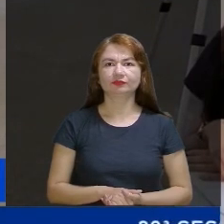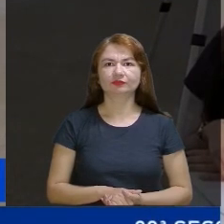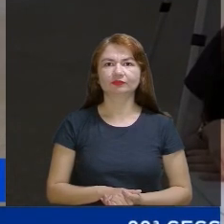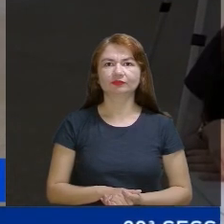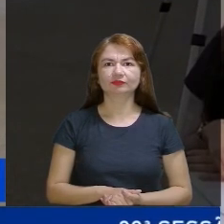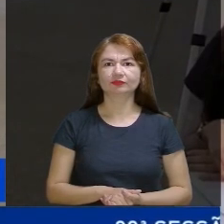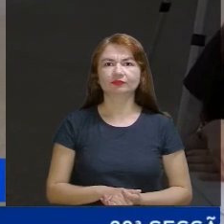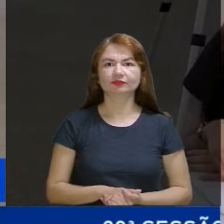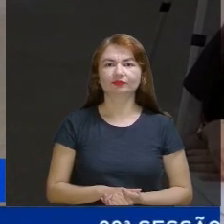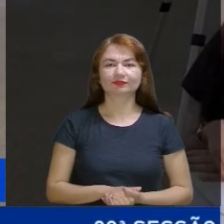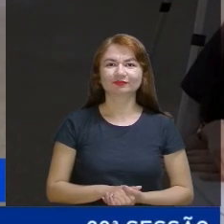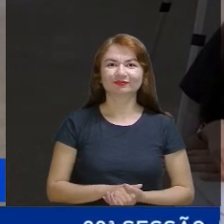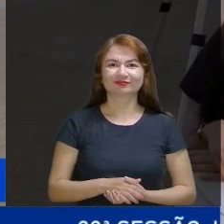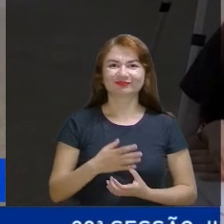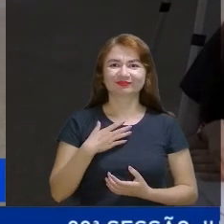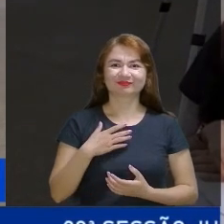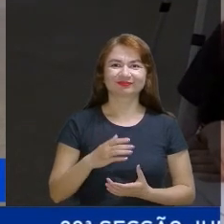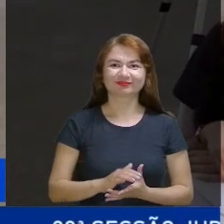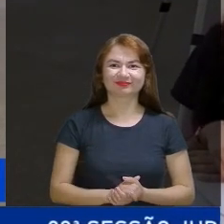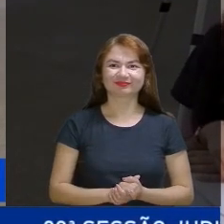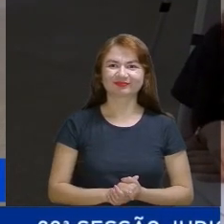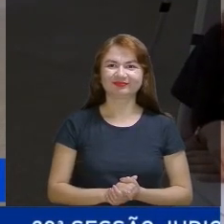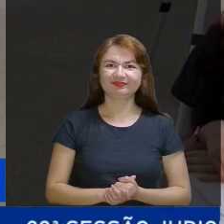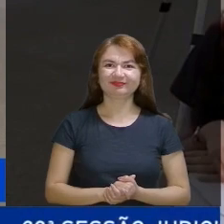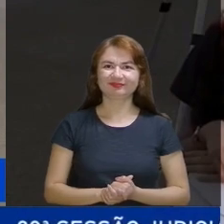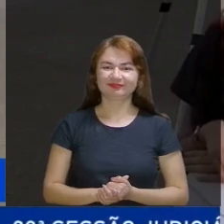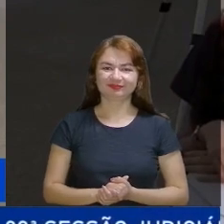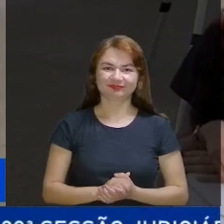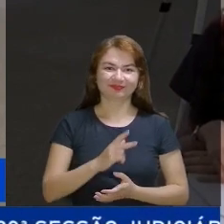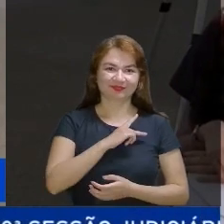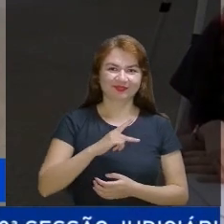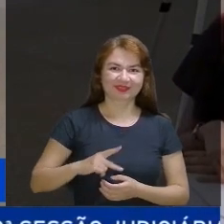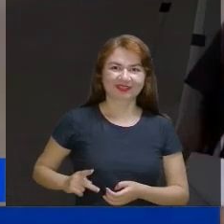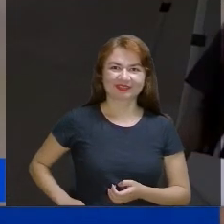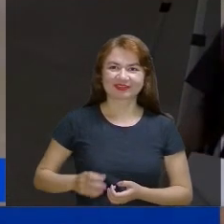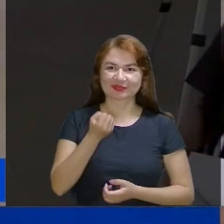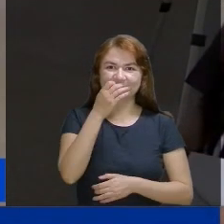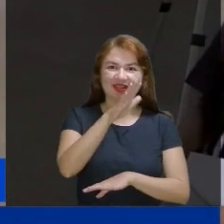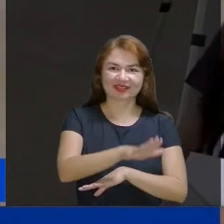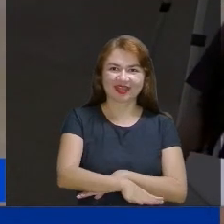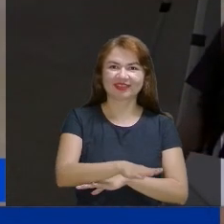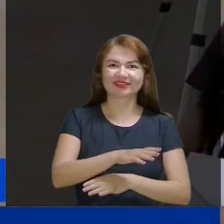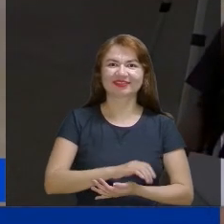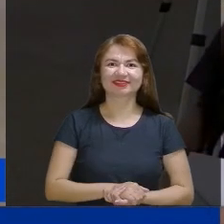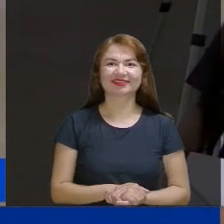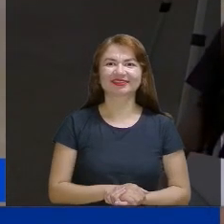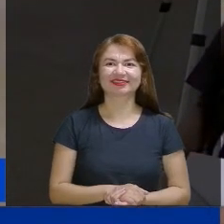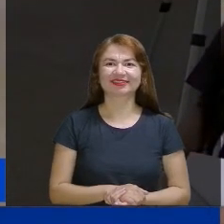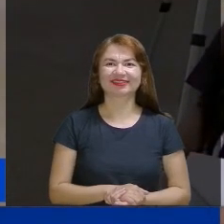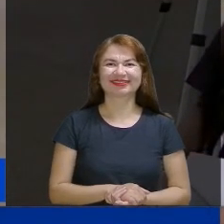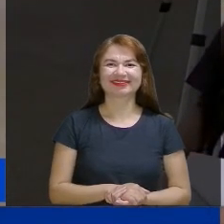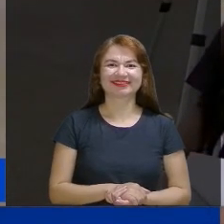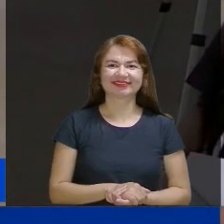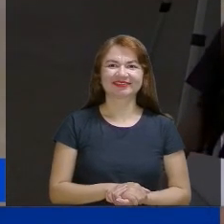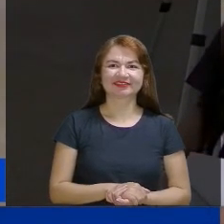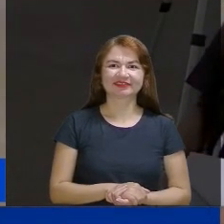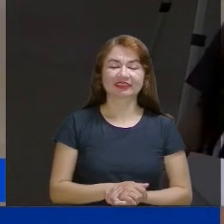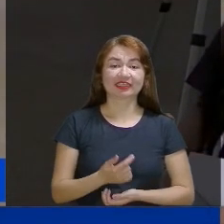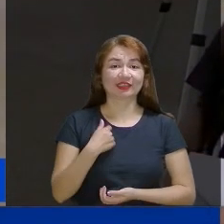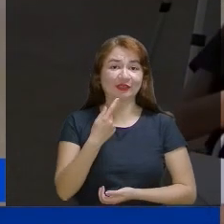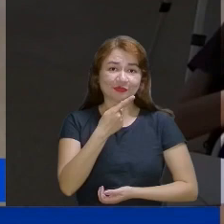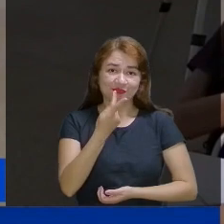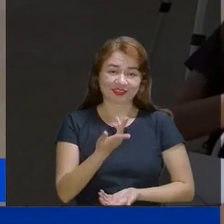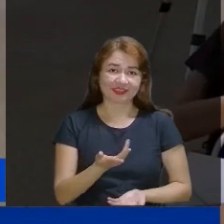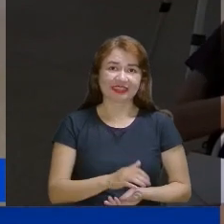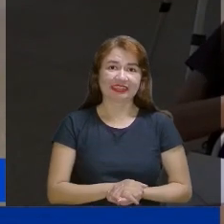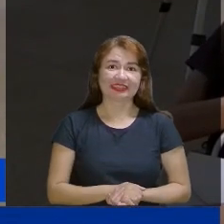A minha tela caiu aqui, Excelência. Caiu a conexão. Boa tarde, boa tarde. Ele é uma pessoa, eu disse até para os